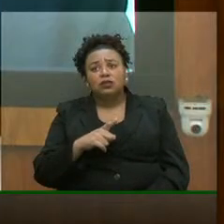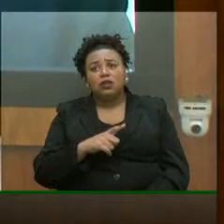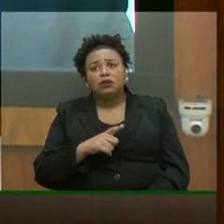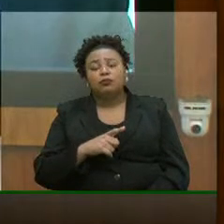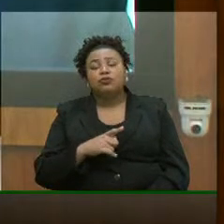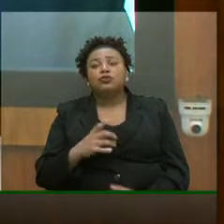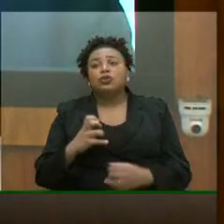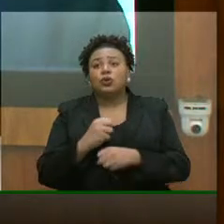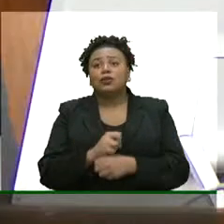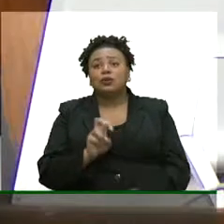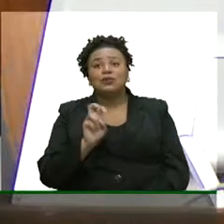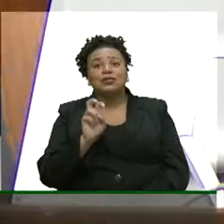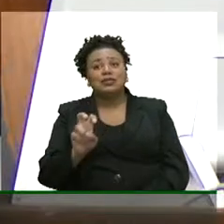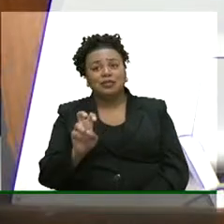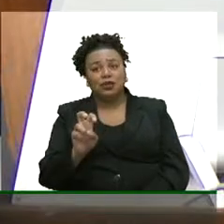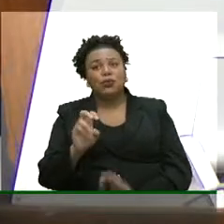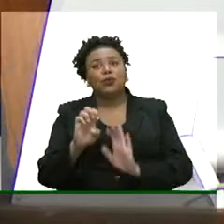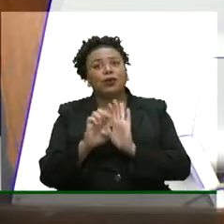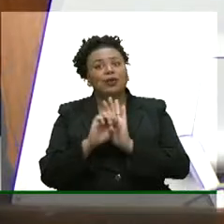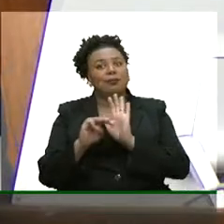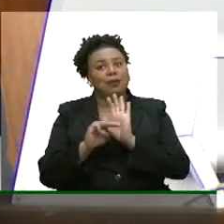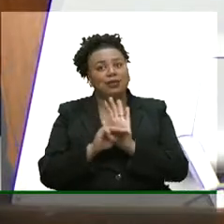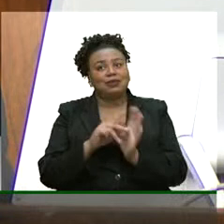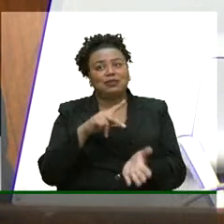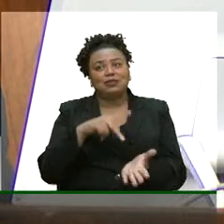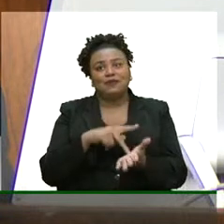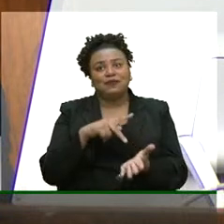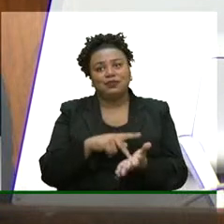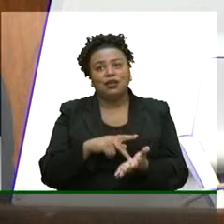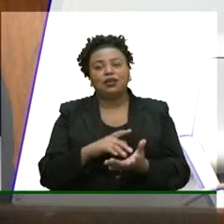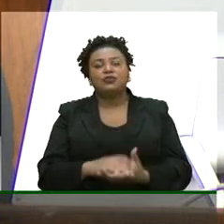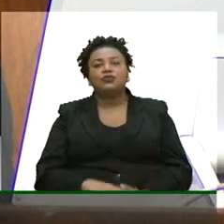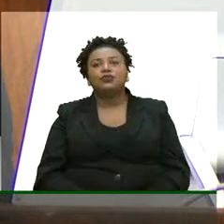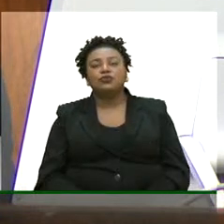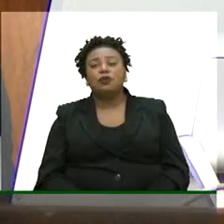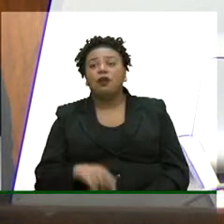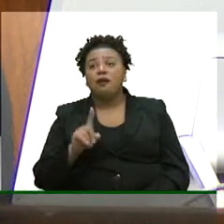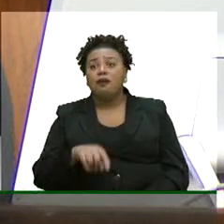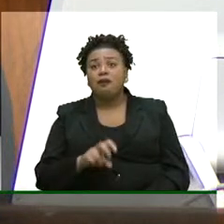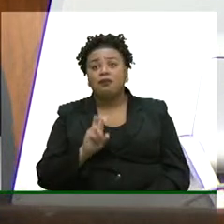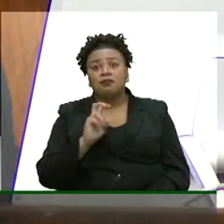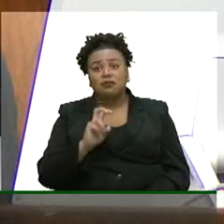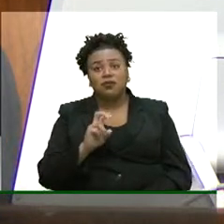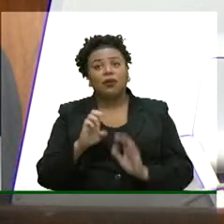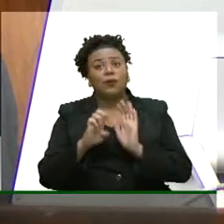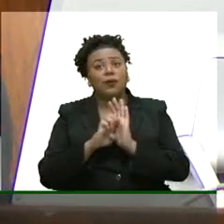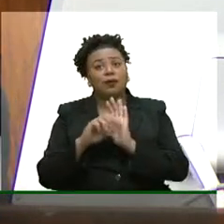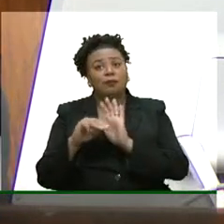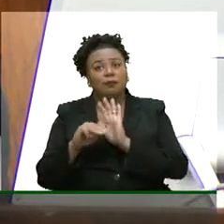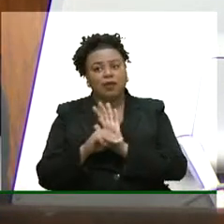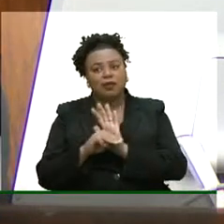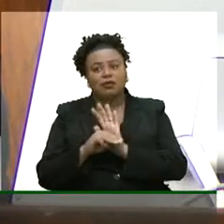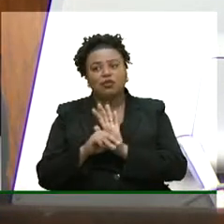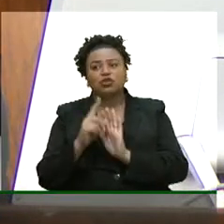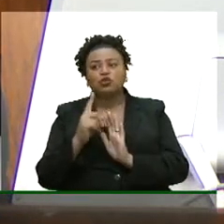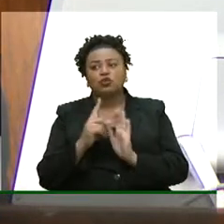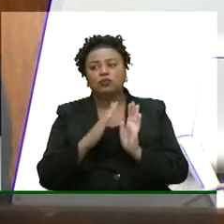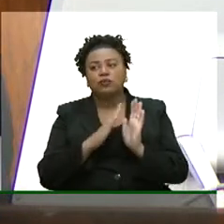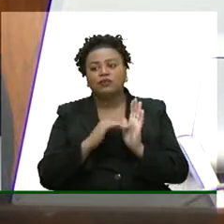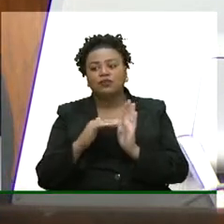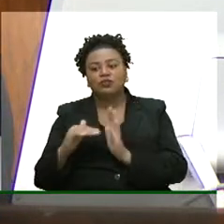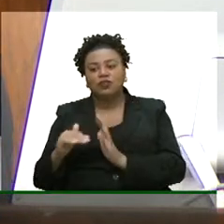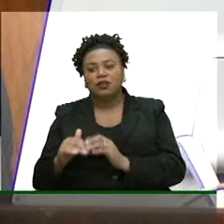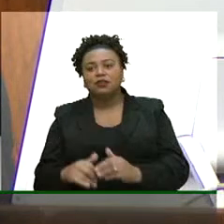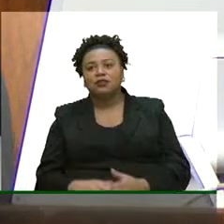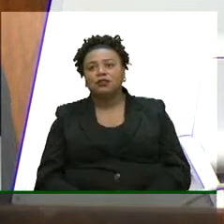Nós temos cinco emendas. Na verdade, são cinco emendas. Cinco emendas, uma foi retirada do deputado